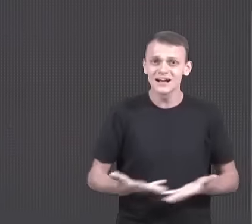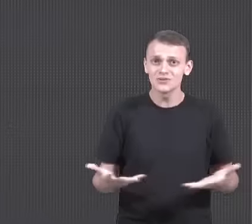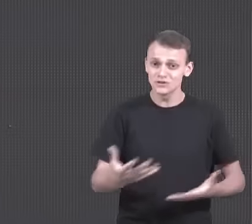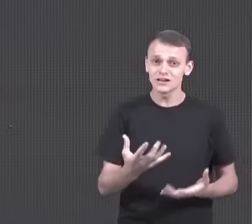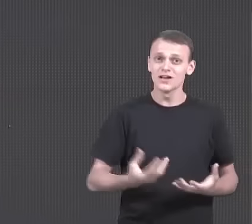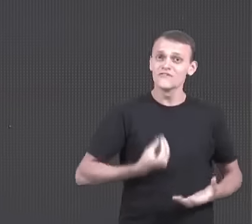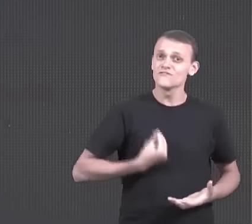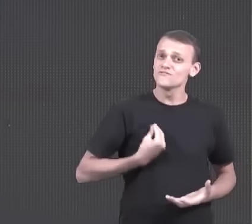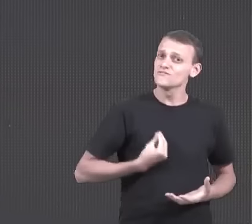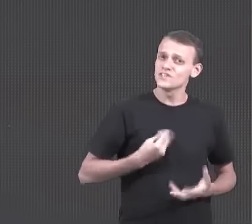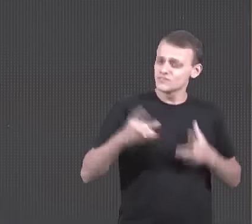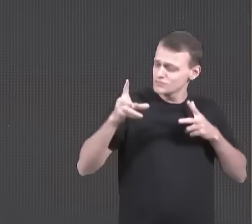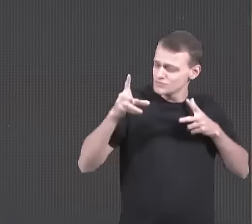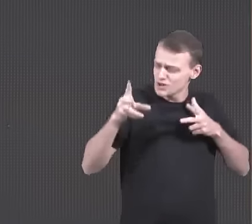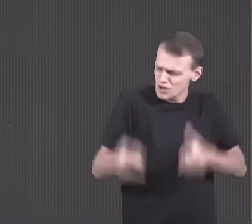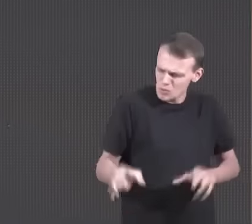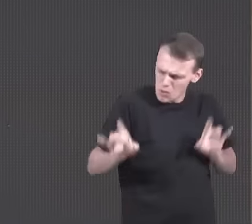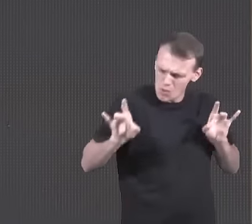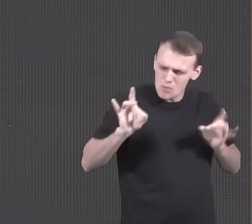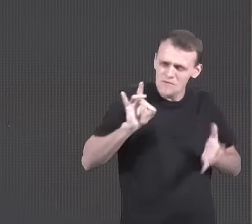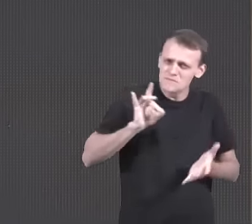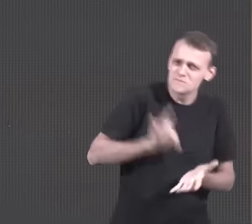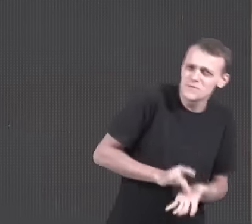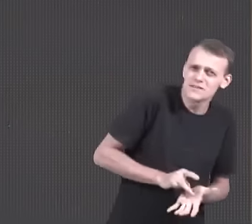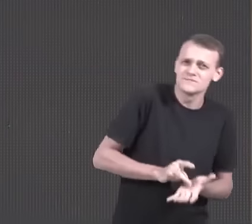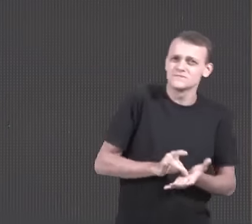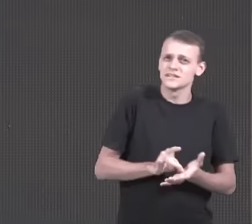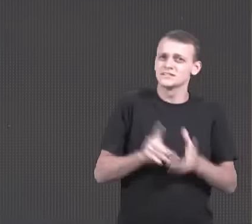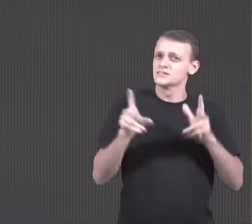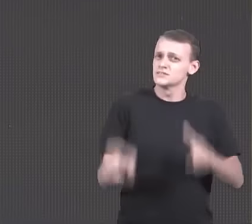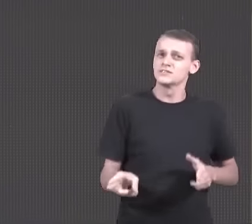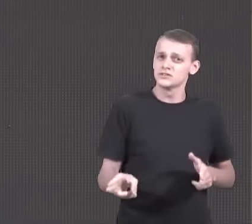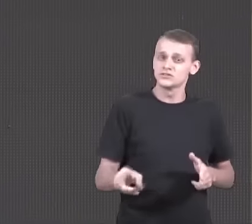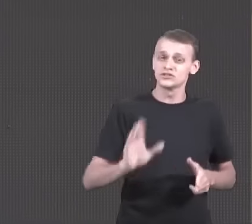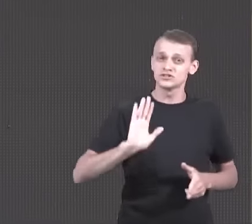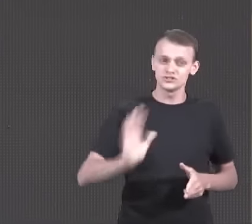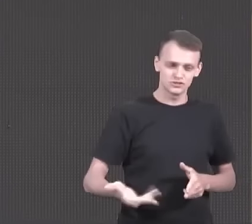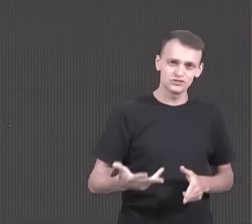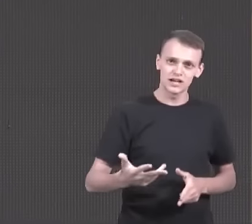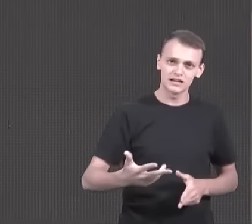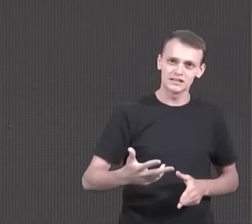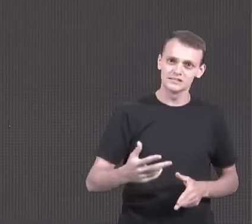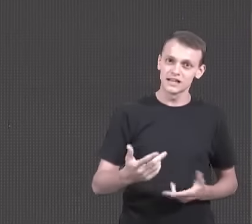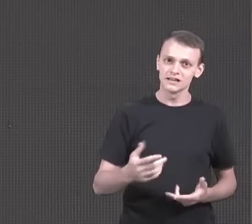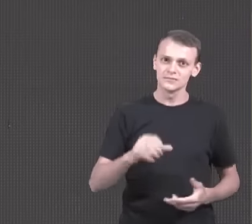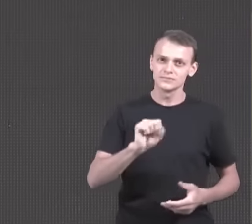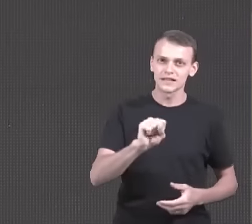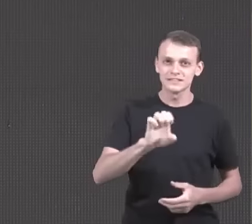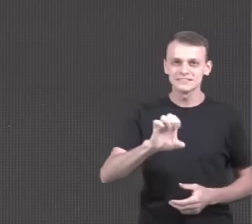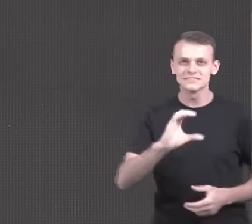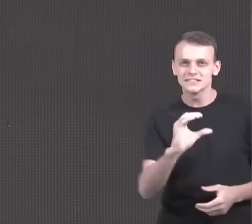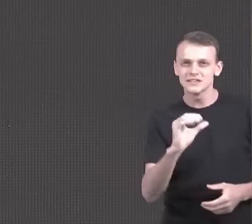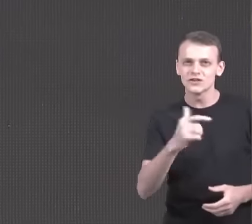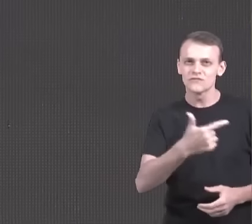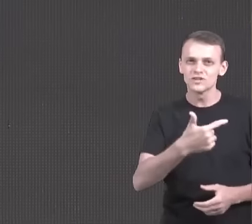primeiro século. E estamos aqui, Senhor, no século 21, em